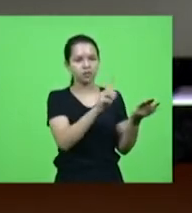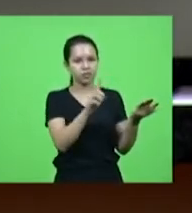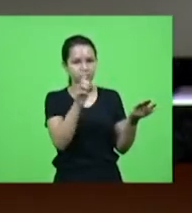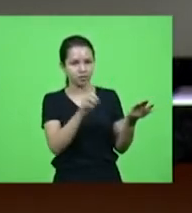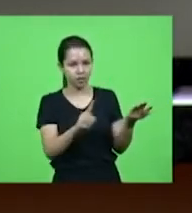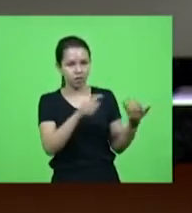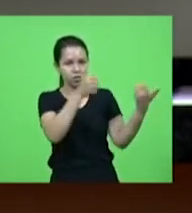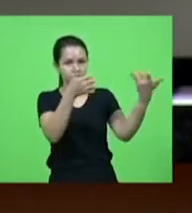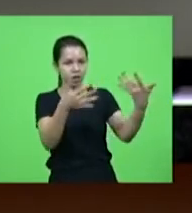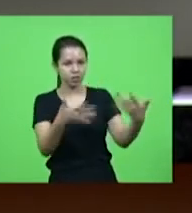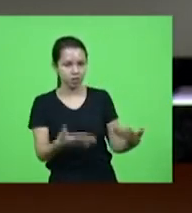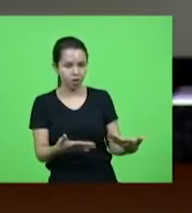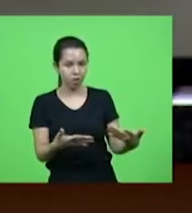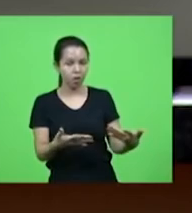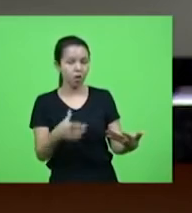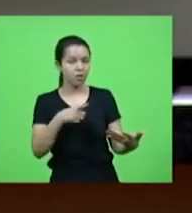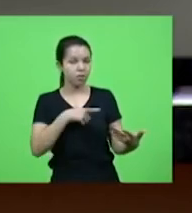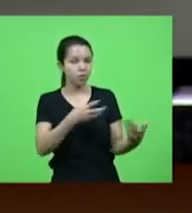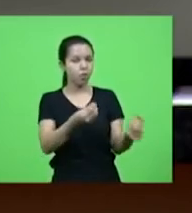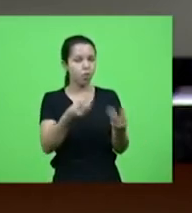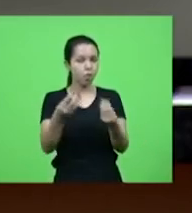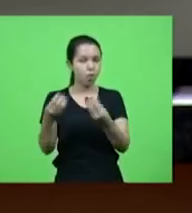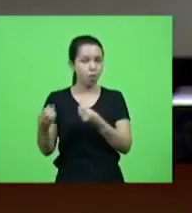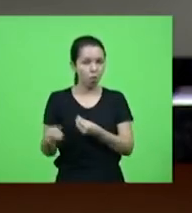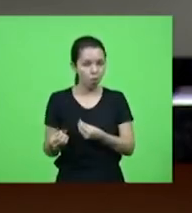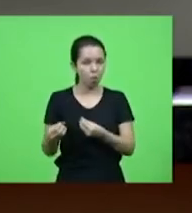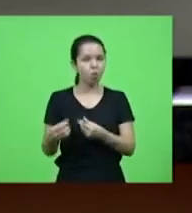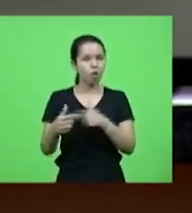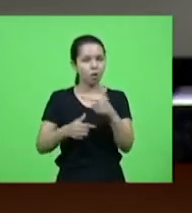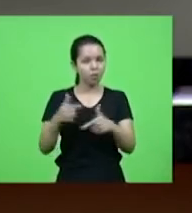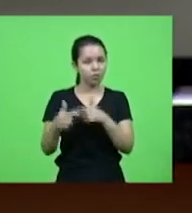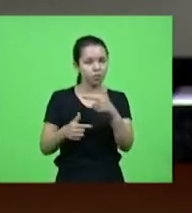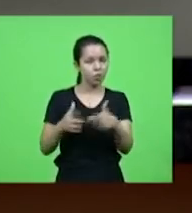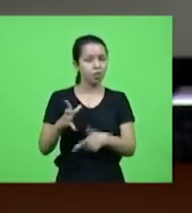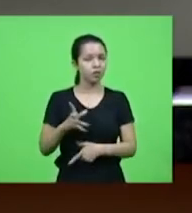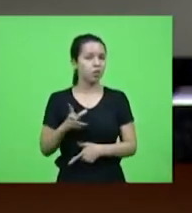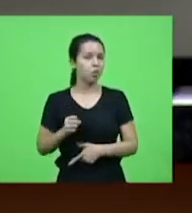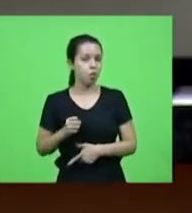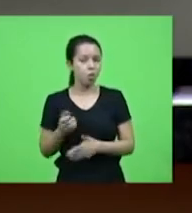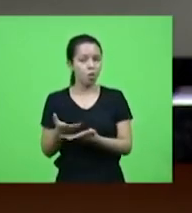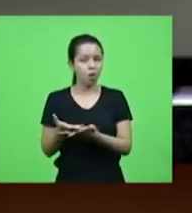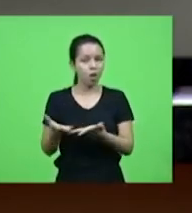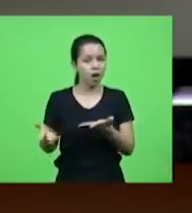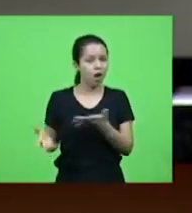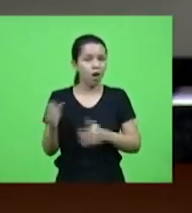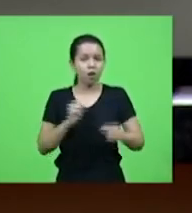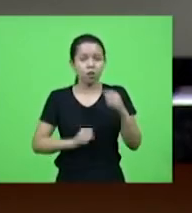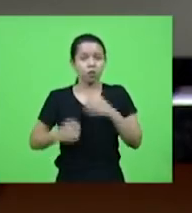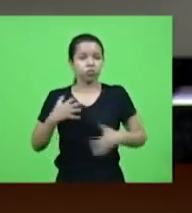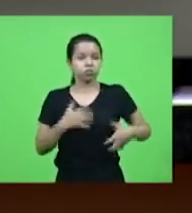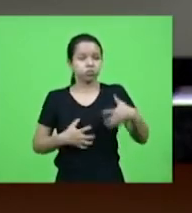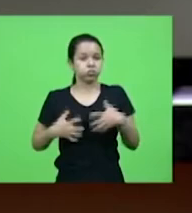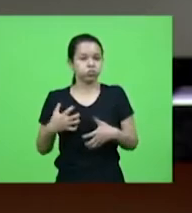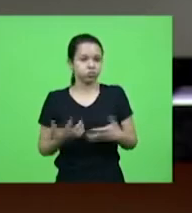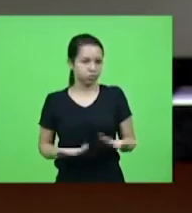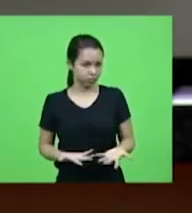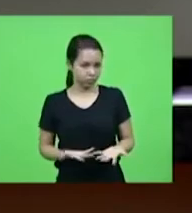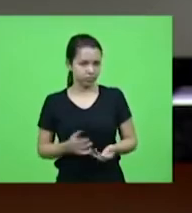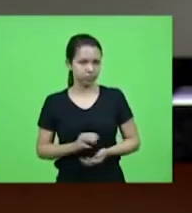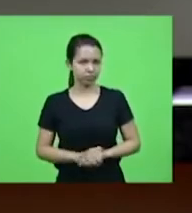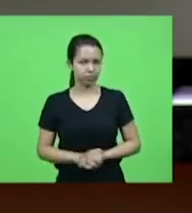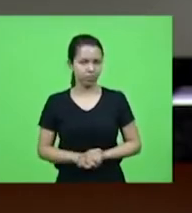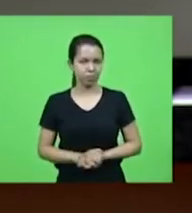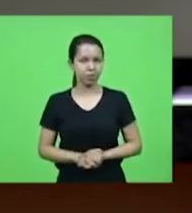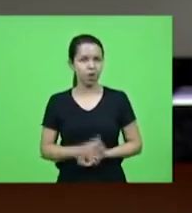do SAMU que estão desesperados por conta de uma série de colocações eu tenho aqui